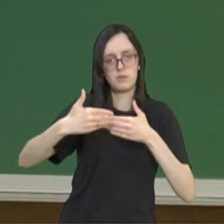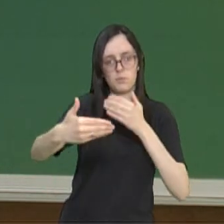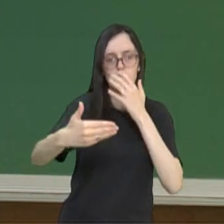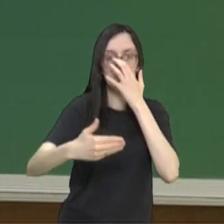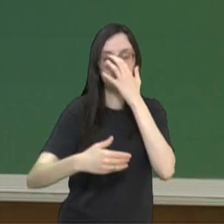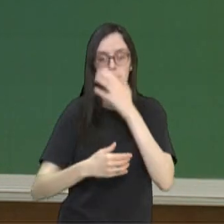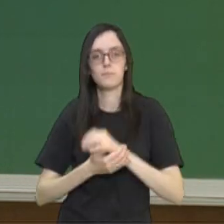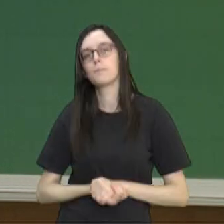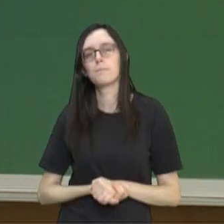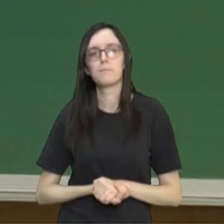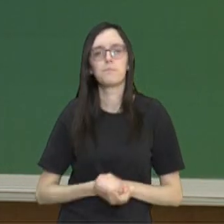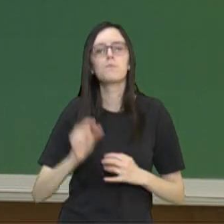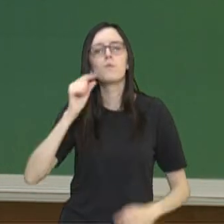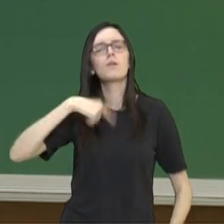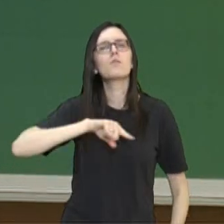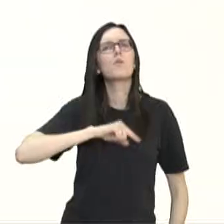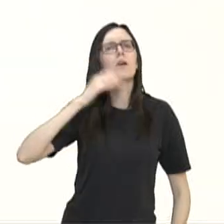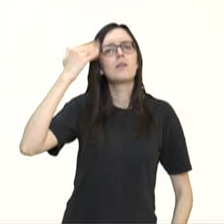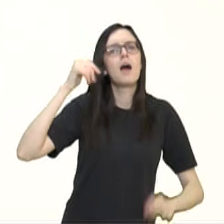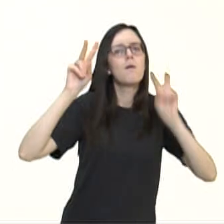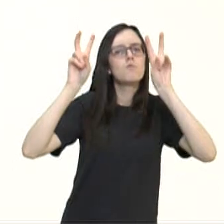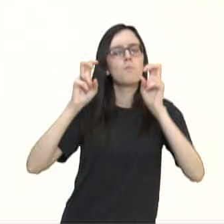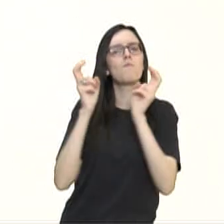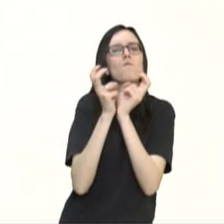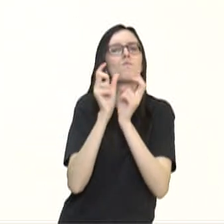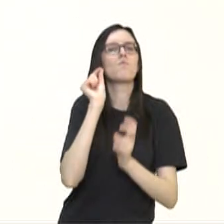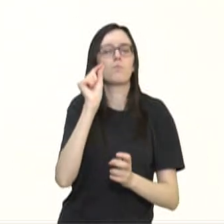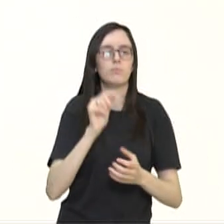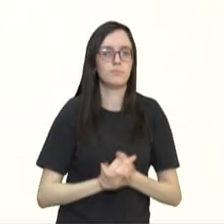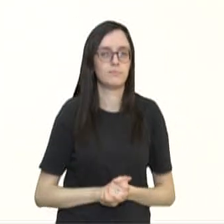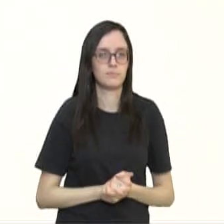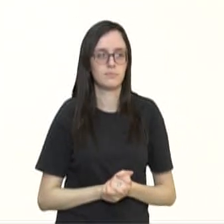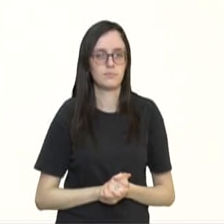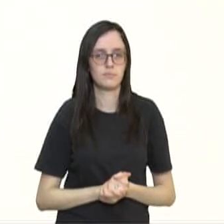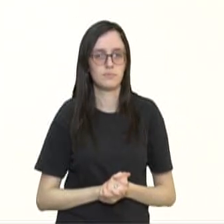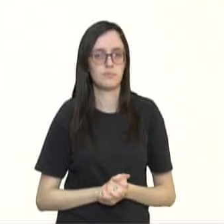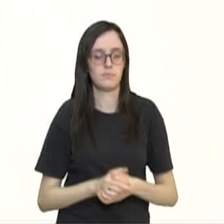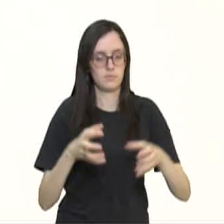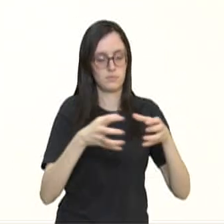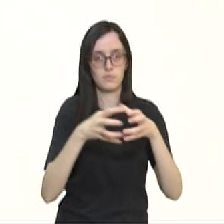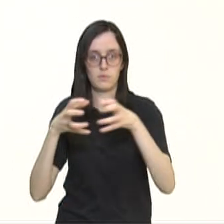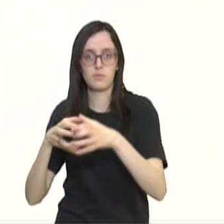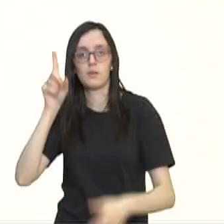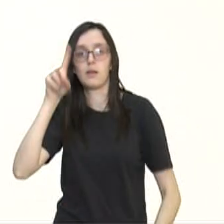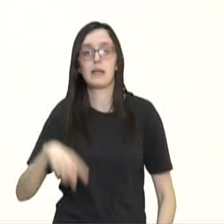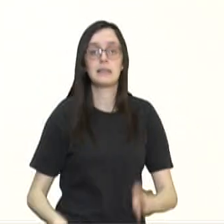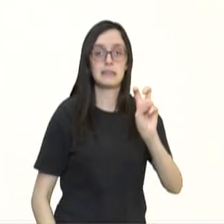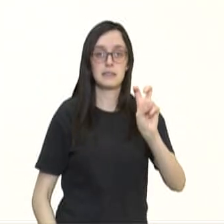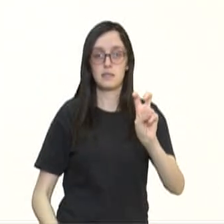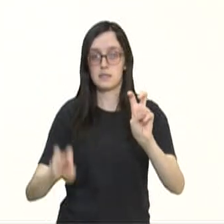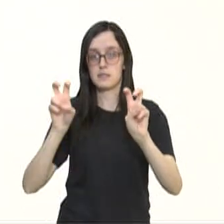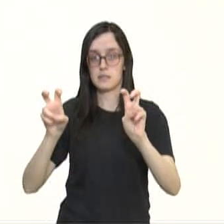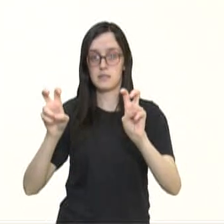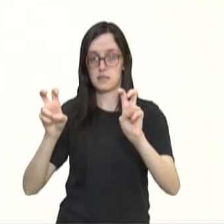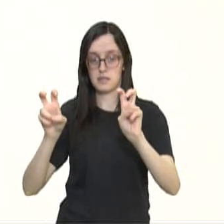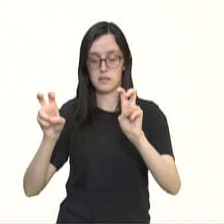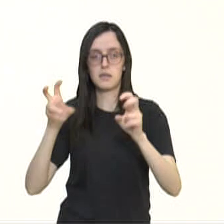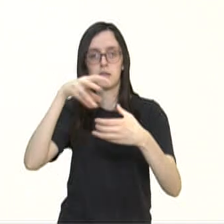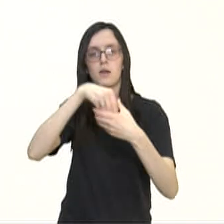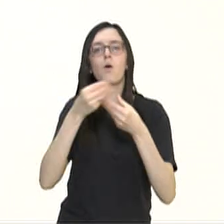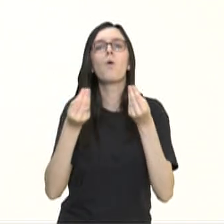para ir acompanhar essas partidas que eles têm em outros estados, assim, muito bacana. Então, é como se fosse uma família